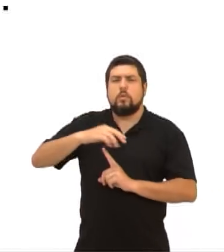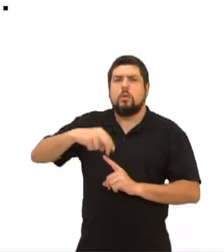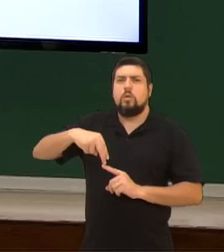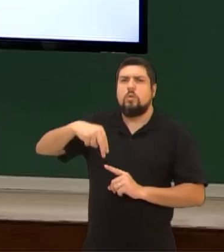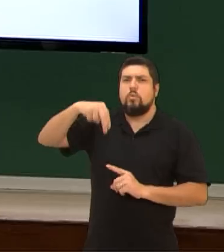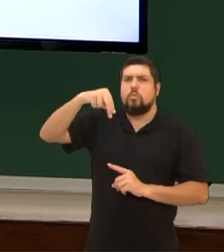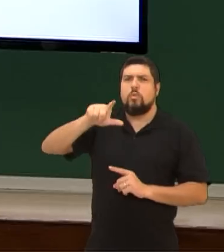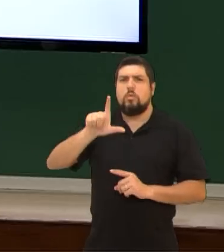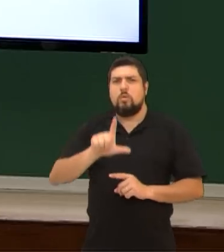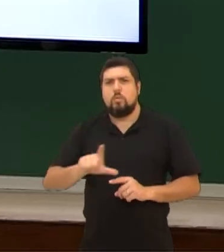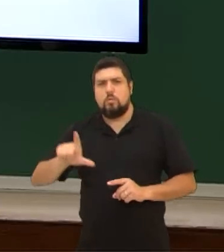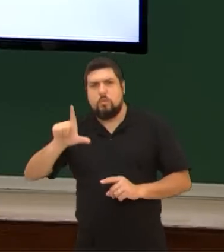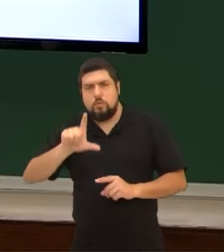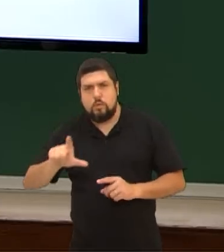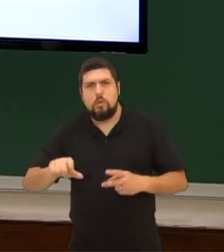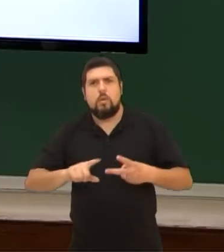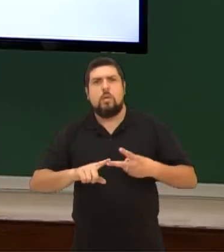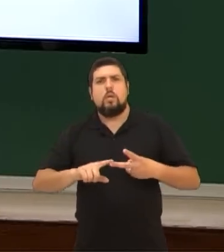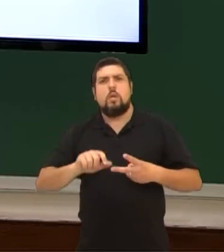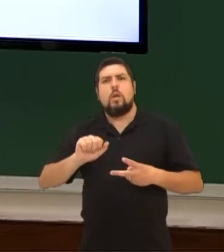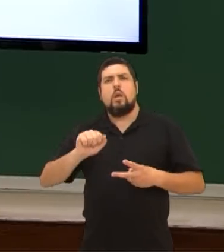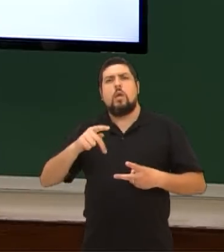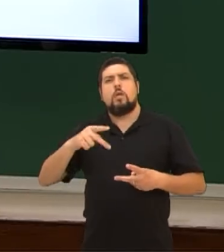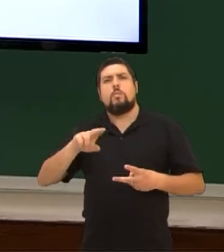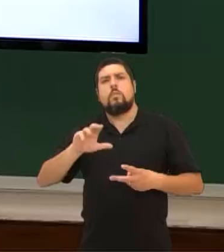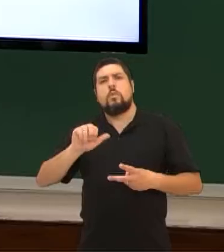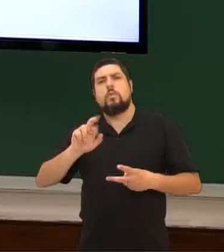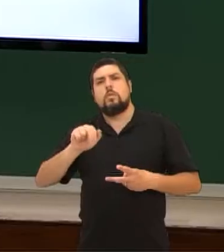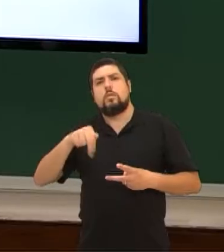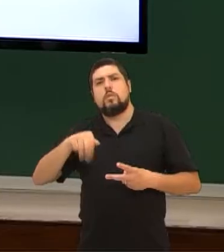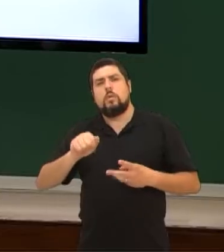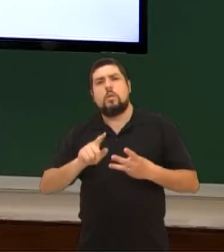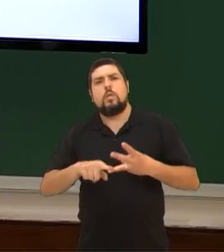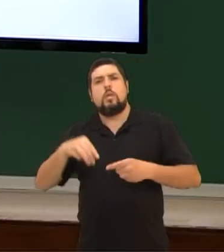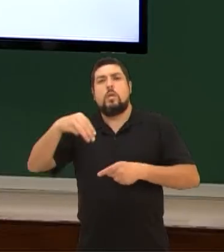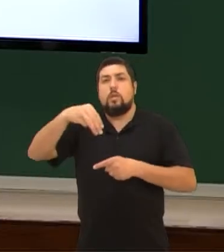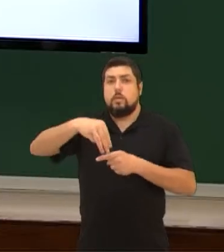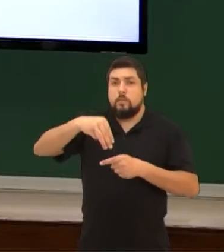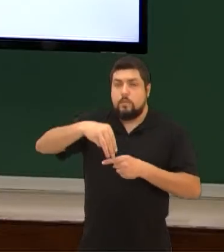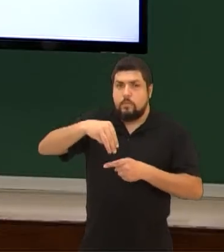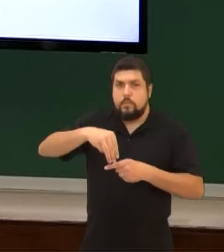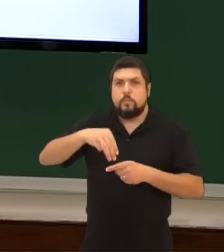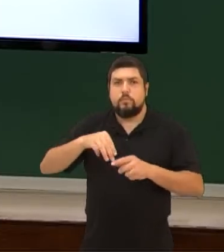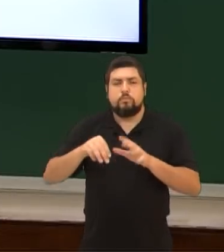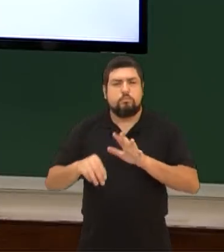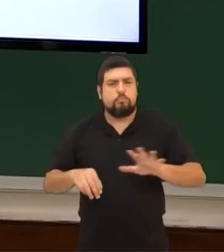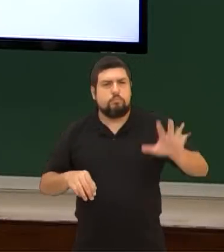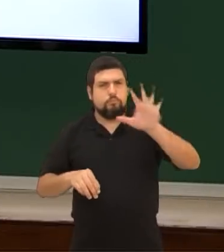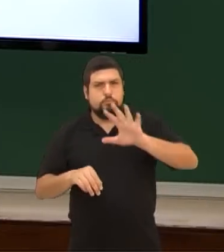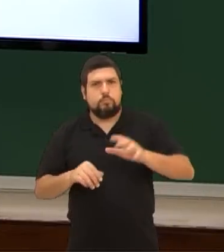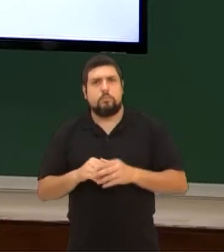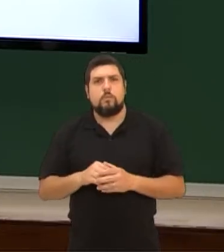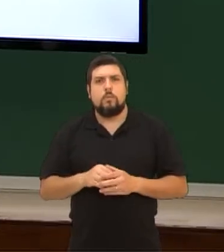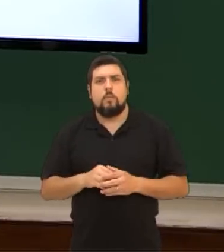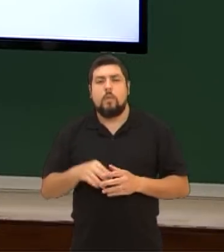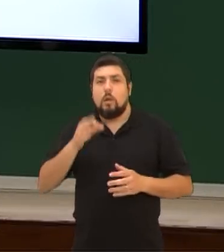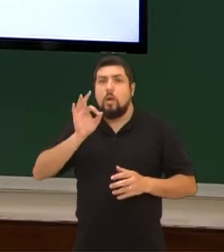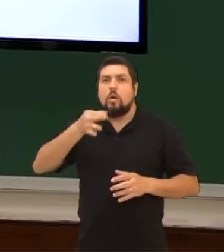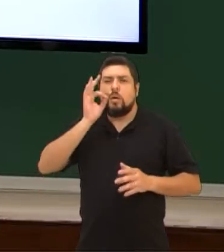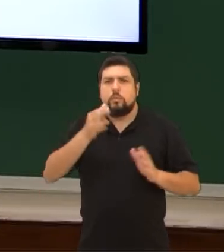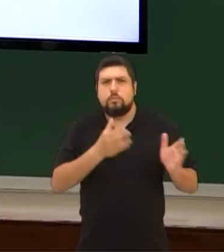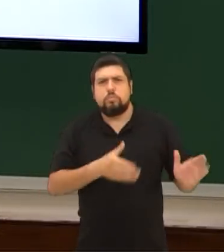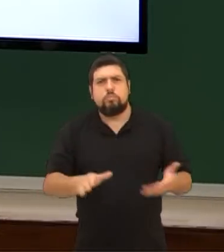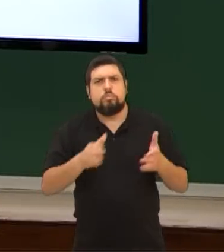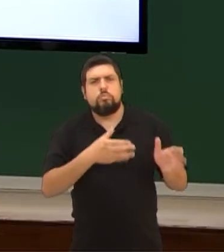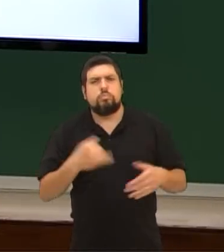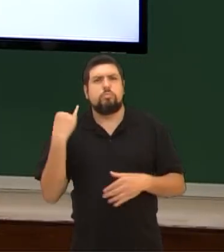de Londrina, a região de Apucarana, chegando ali na região de Maringá, né? A produção cafeeira ela foi tão importante para nós